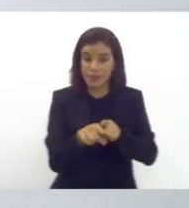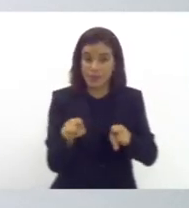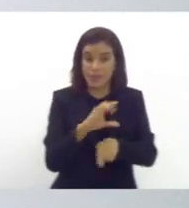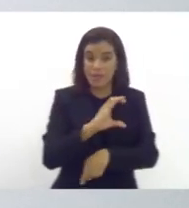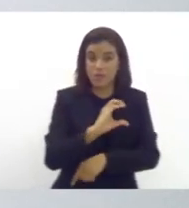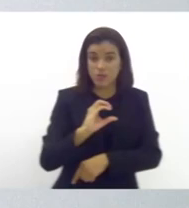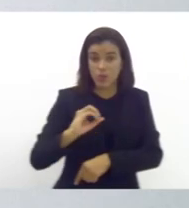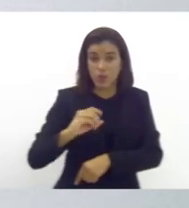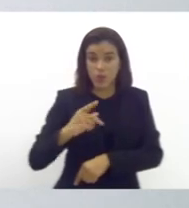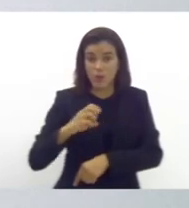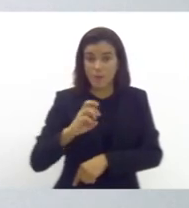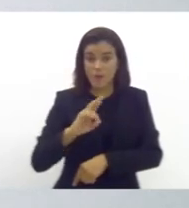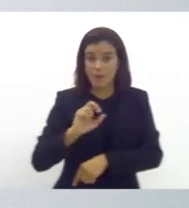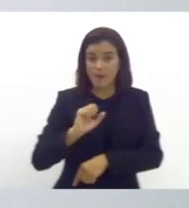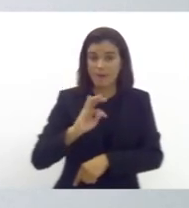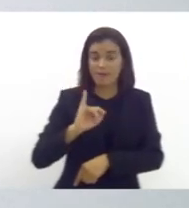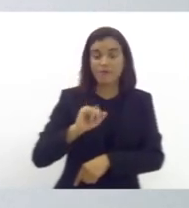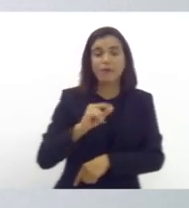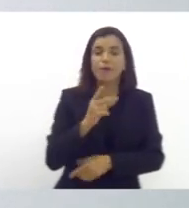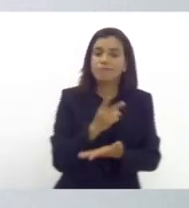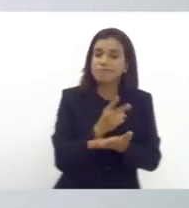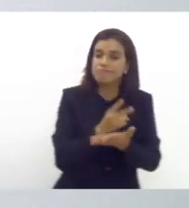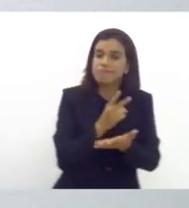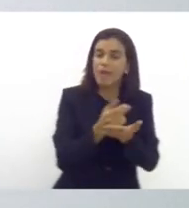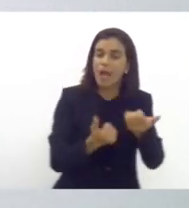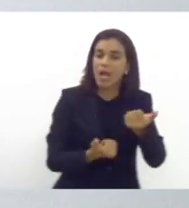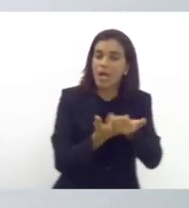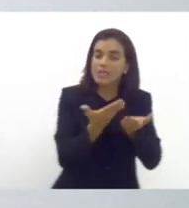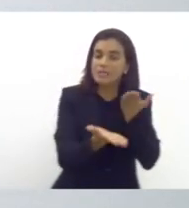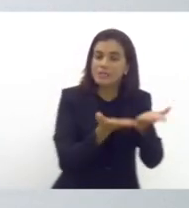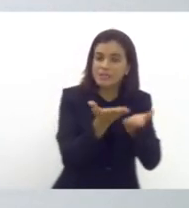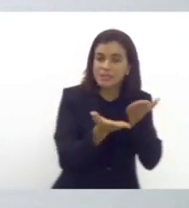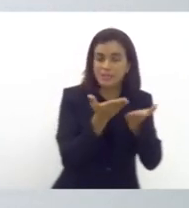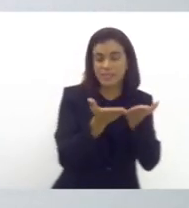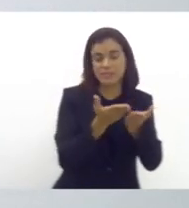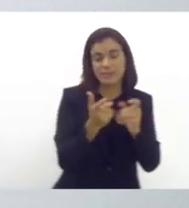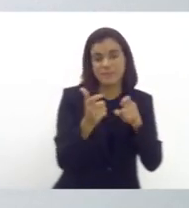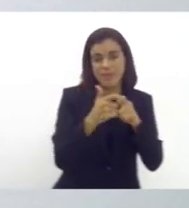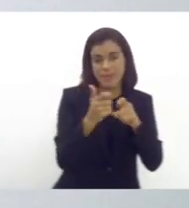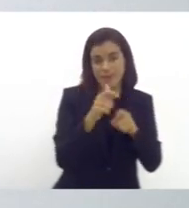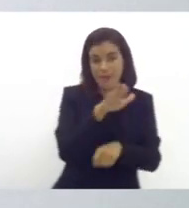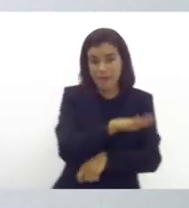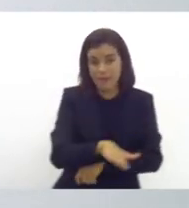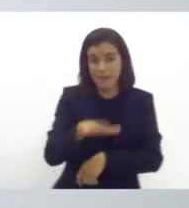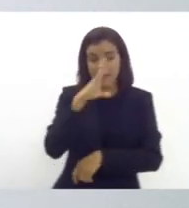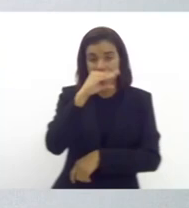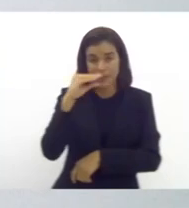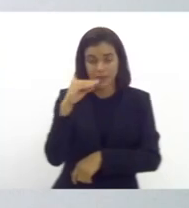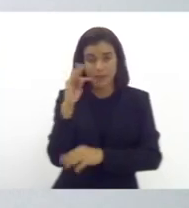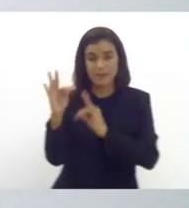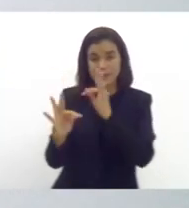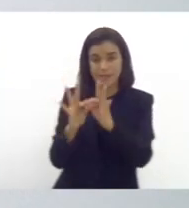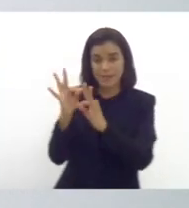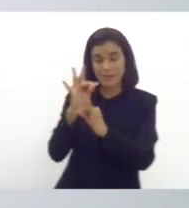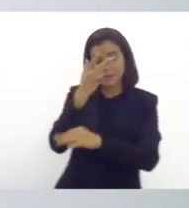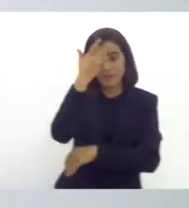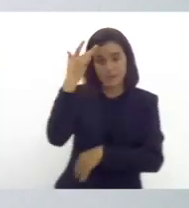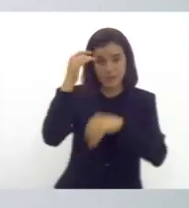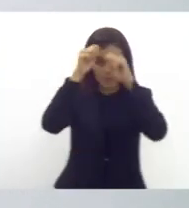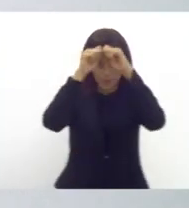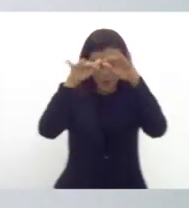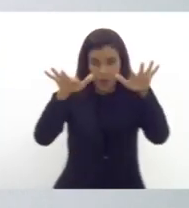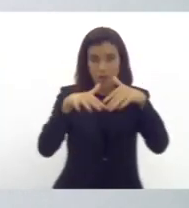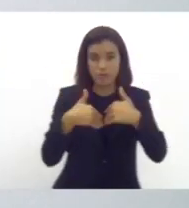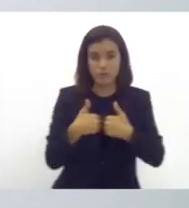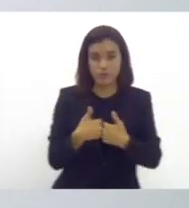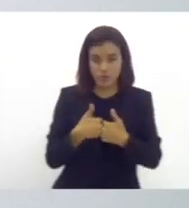manterem a cobertura médica e hospitalar para crianças e adolescentes que estão em tratamento para pessoas com espectro